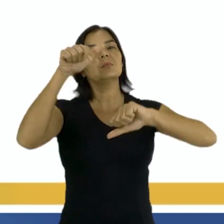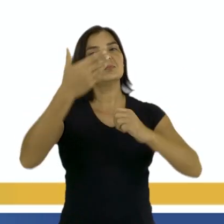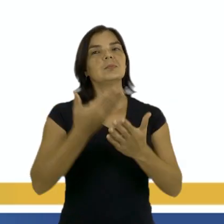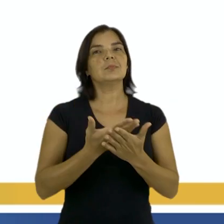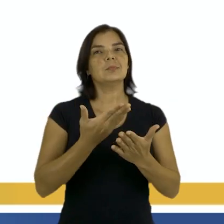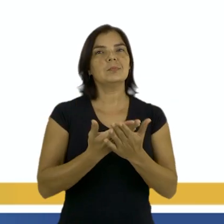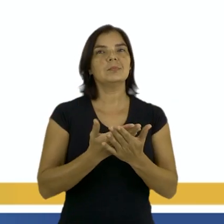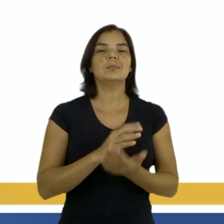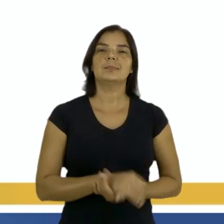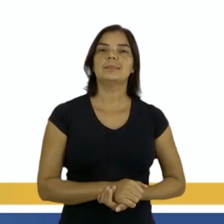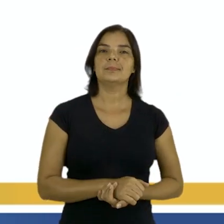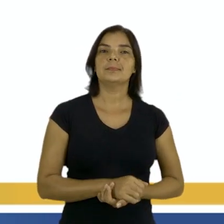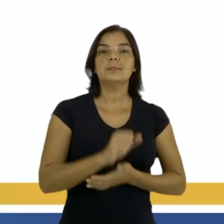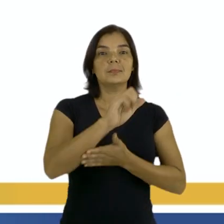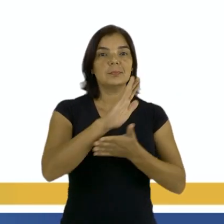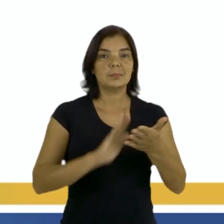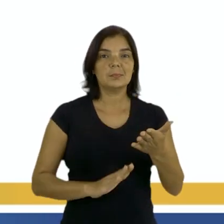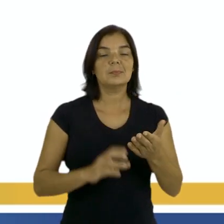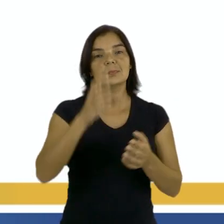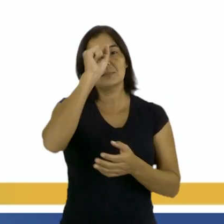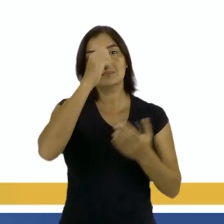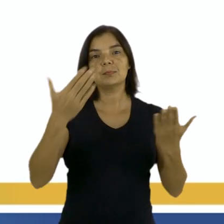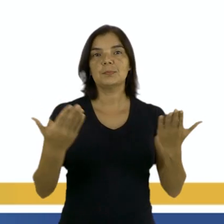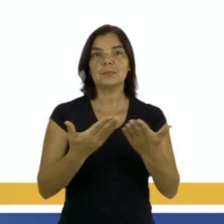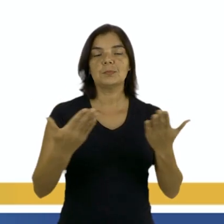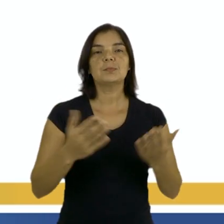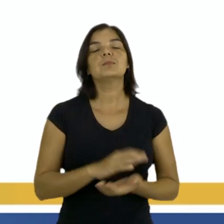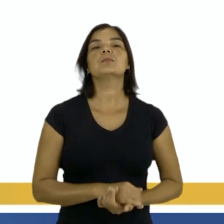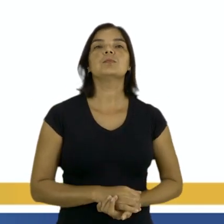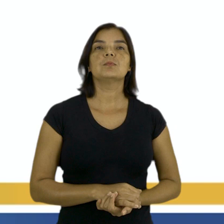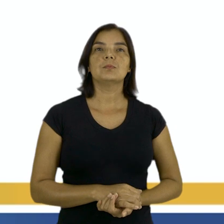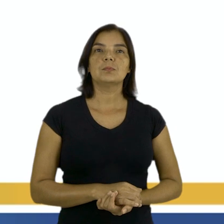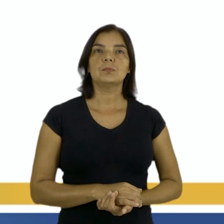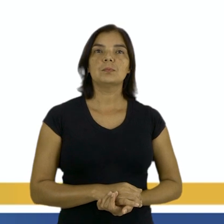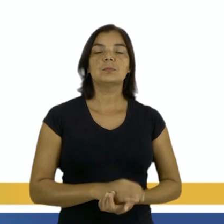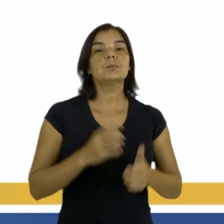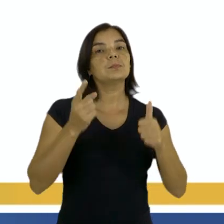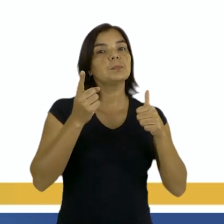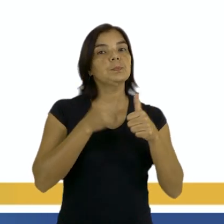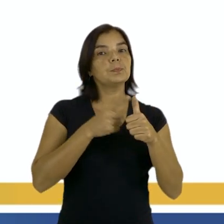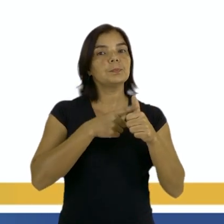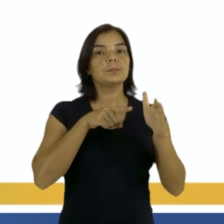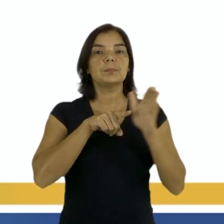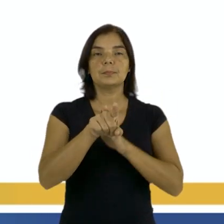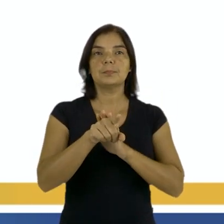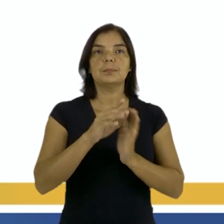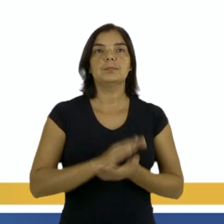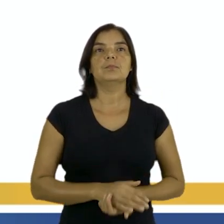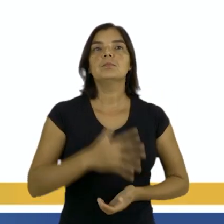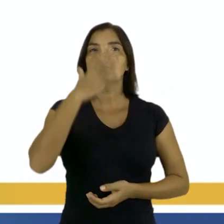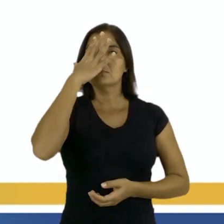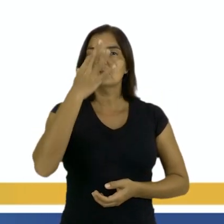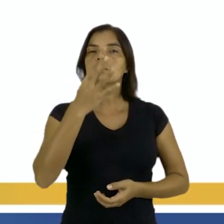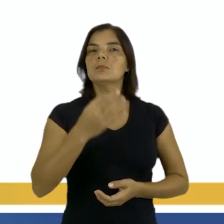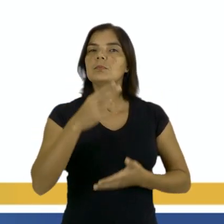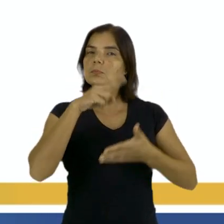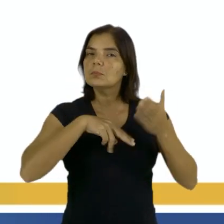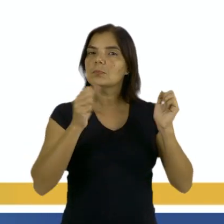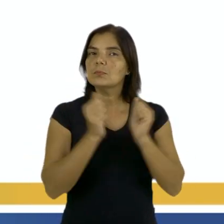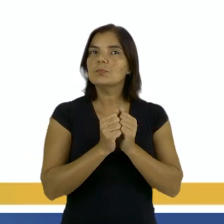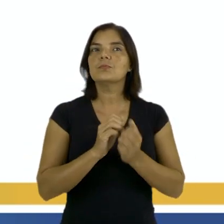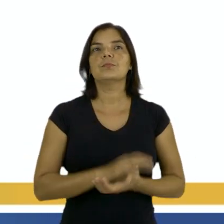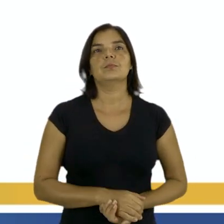aulas. Agora, nós vamos exercitar o que nós aprendemos hoje, certo? Primeiramente, a afirmação, vamos dar uma lida